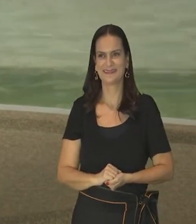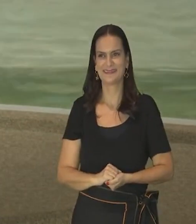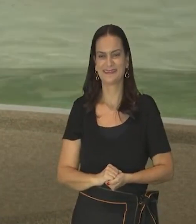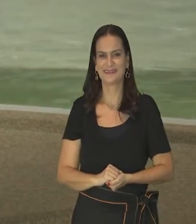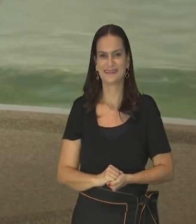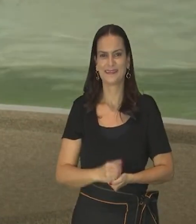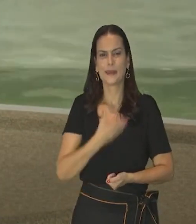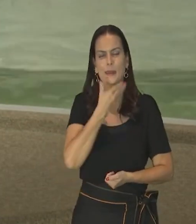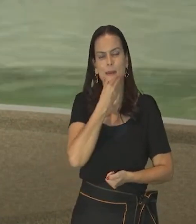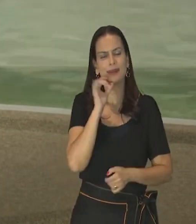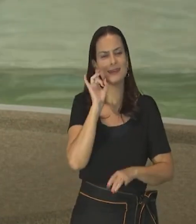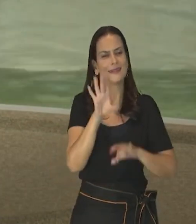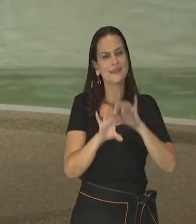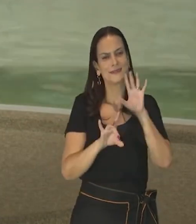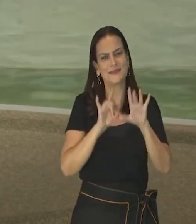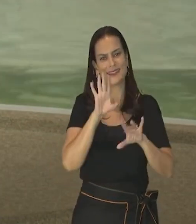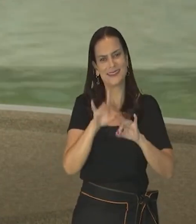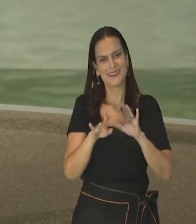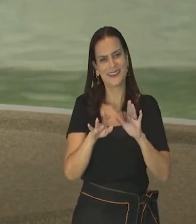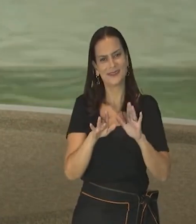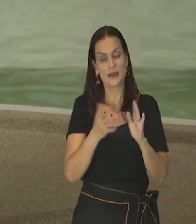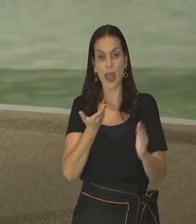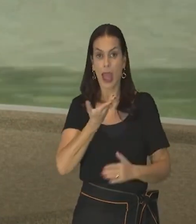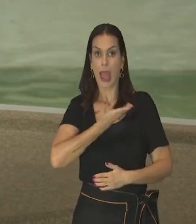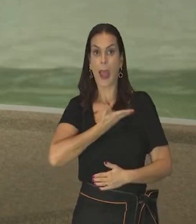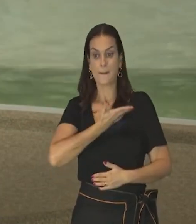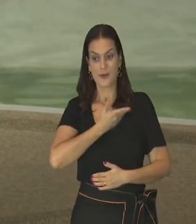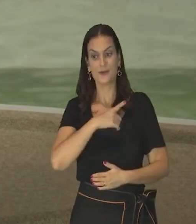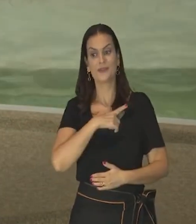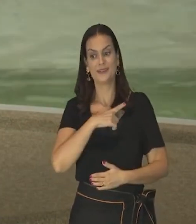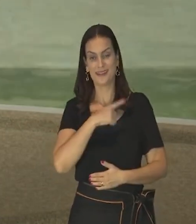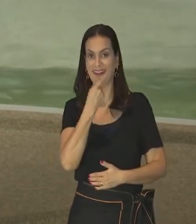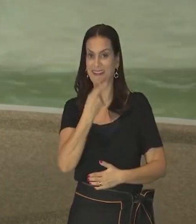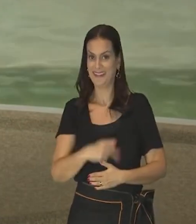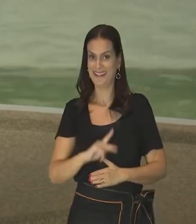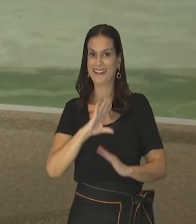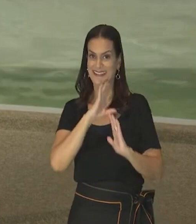Menino muito especial para mim, ele é um amigo que eu tenho aqui na igreja.